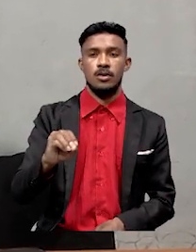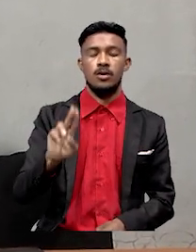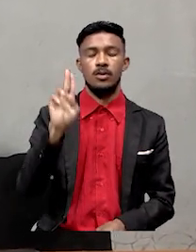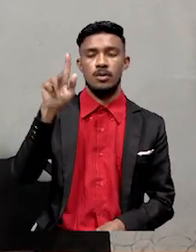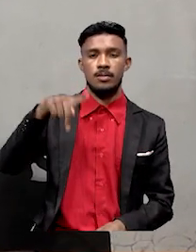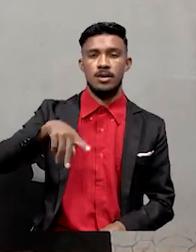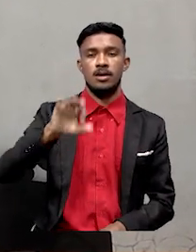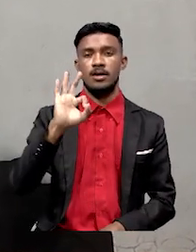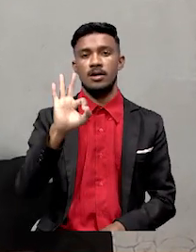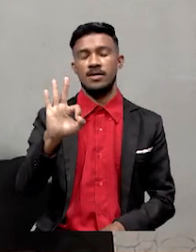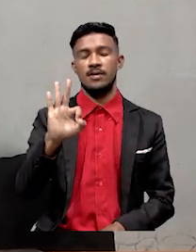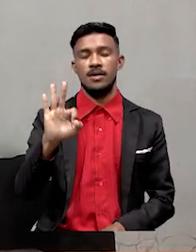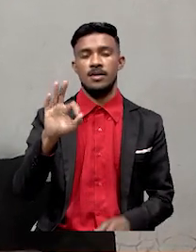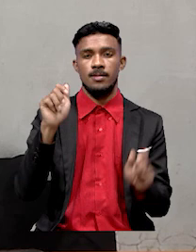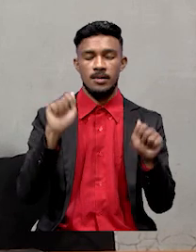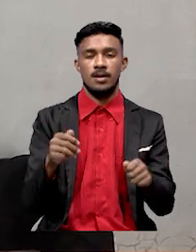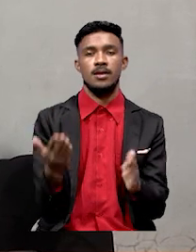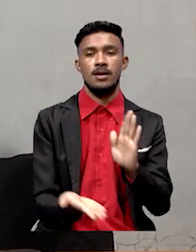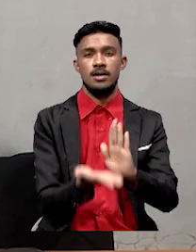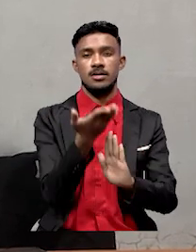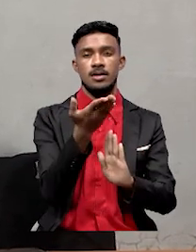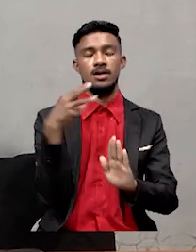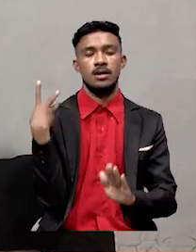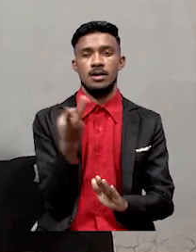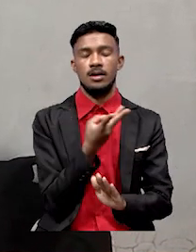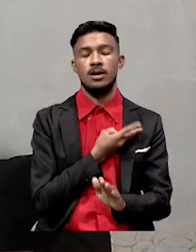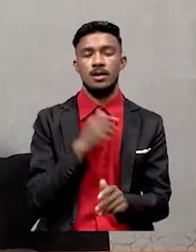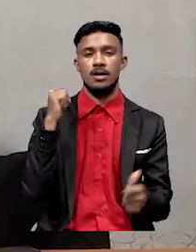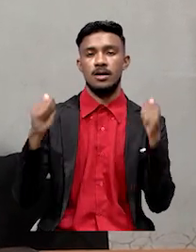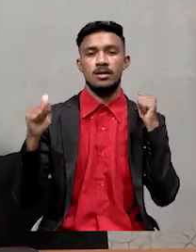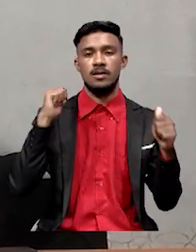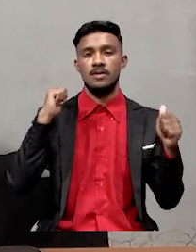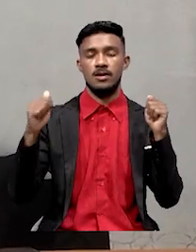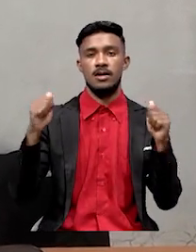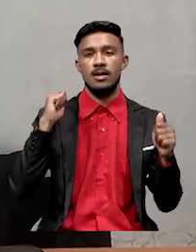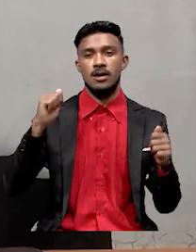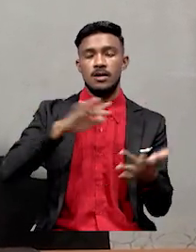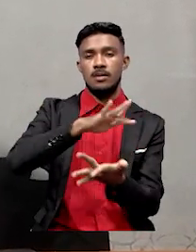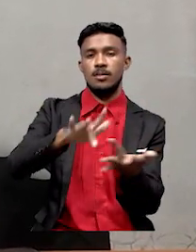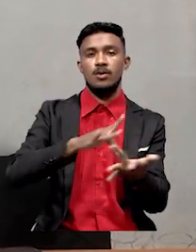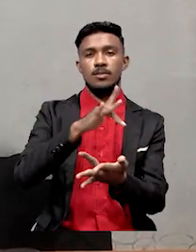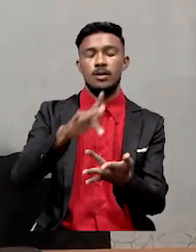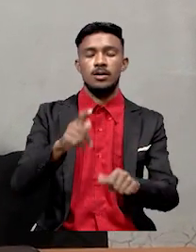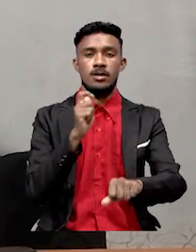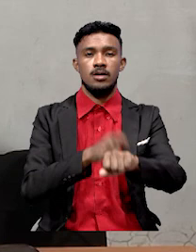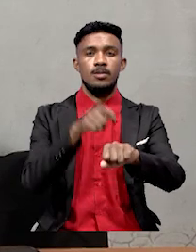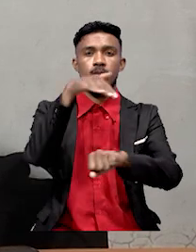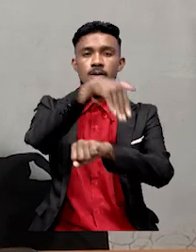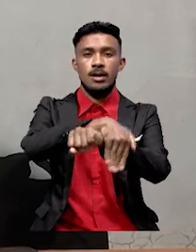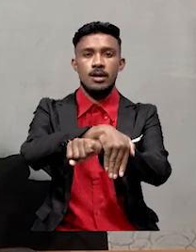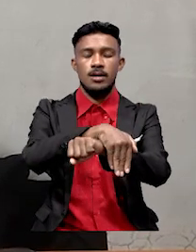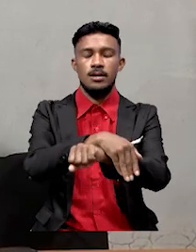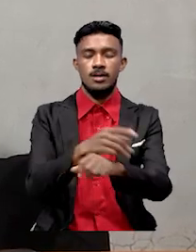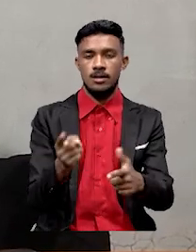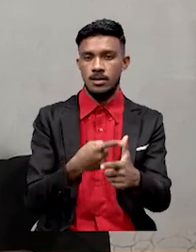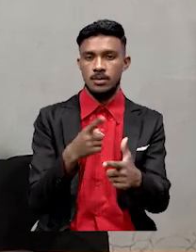UPF para tudo né, hasa item volume atividade patrulhamento do nível e a tempo cala tanto